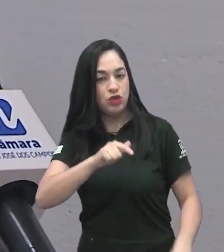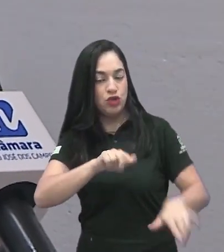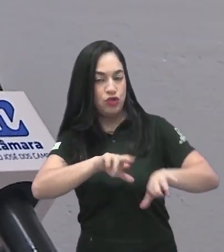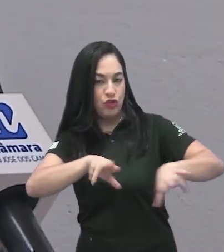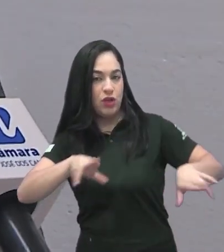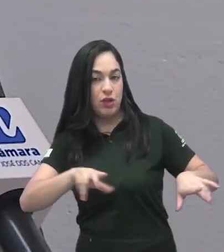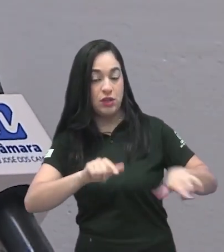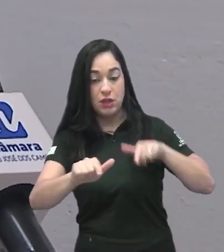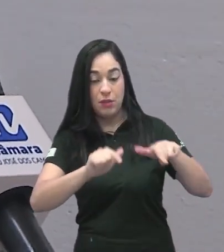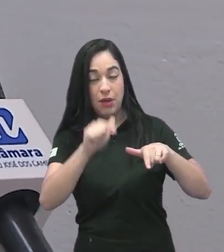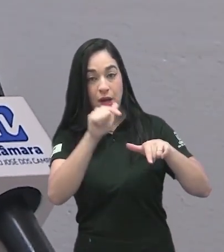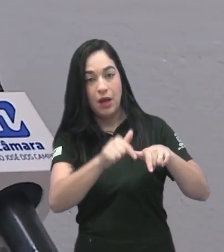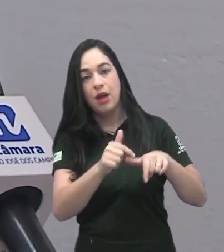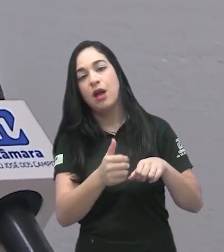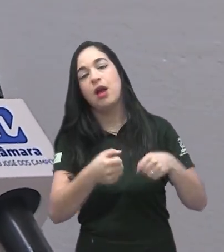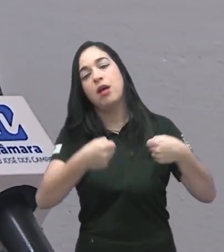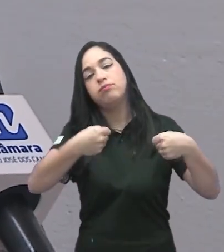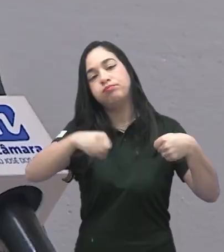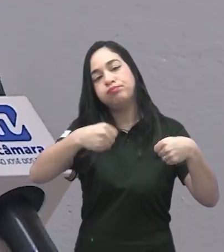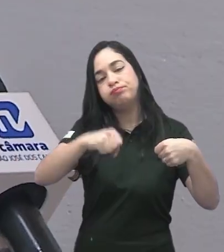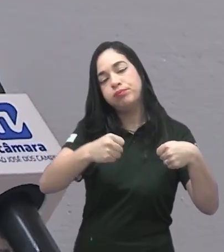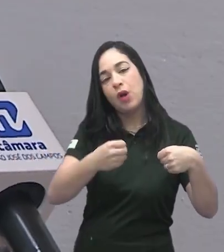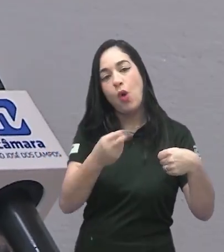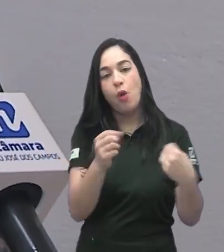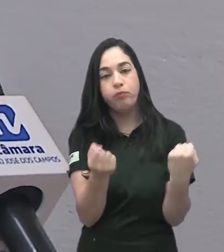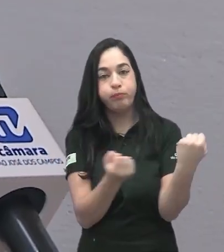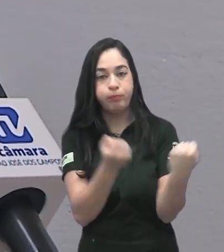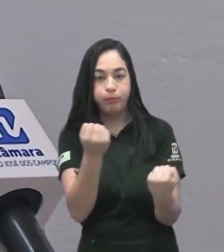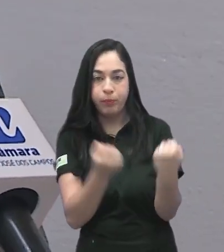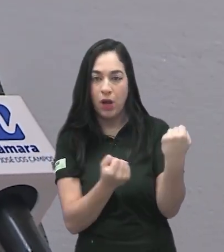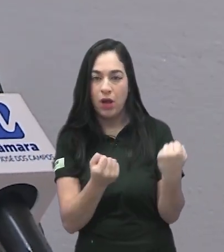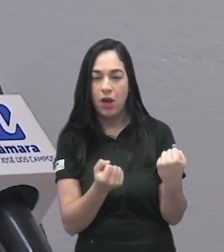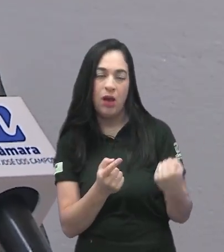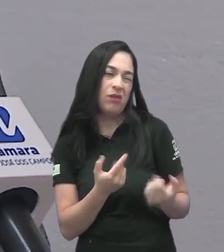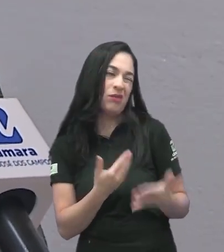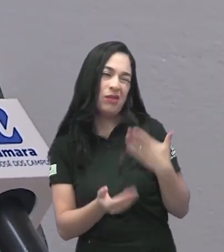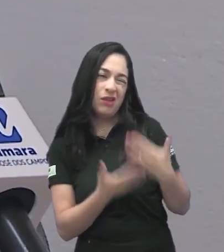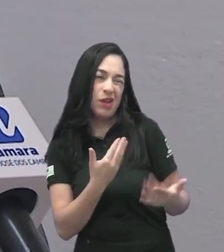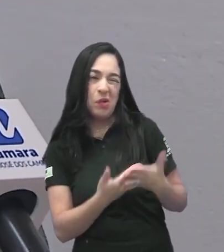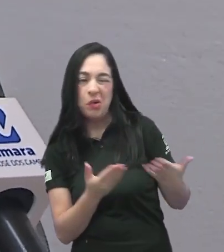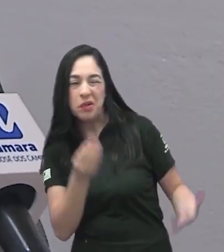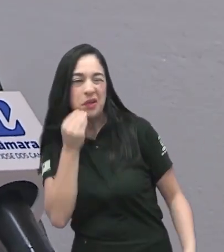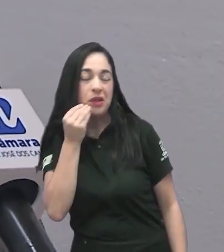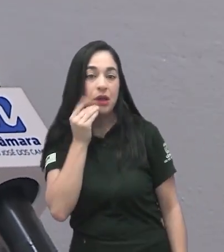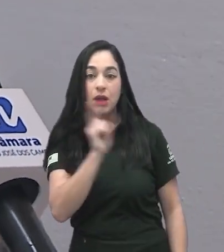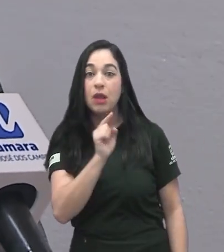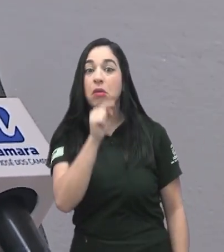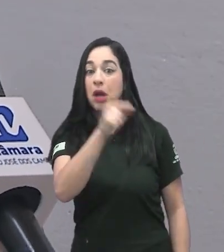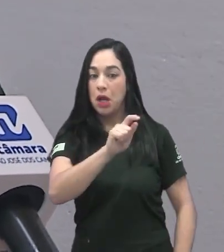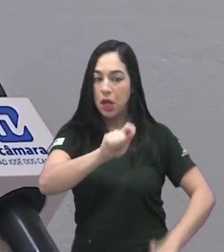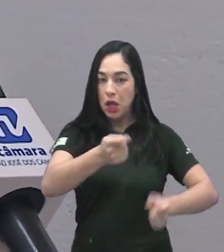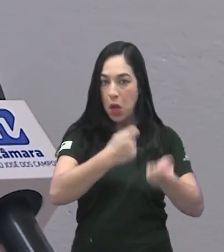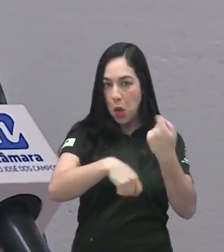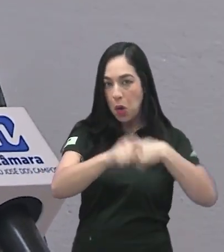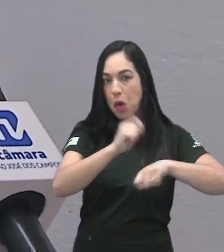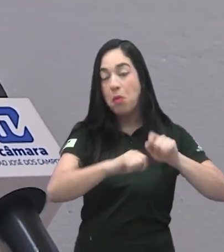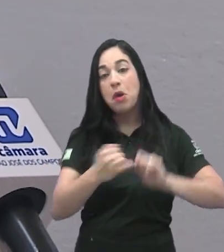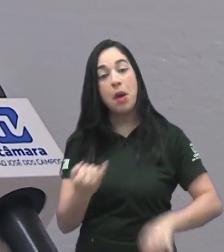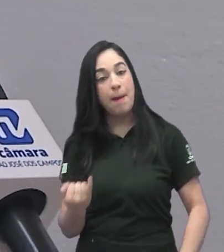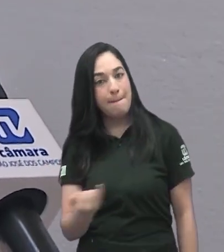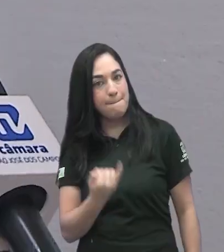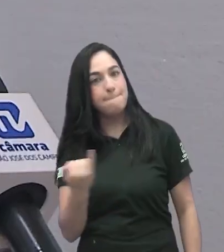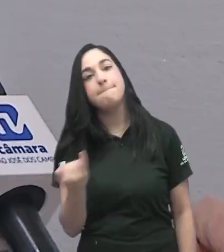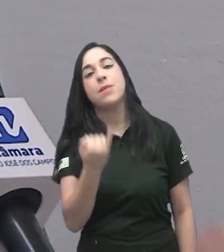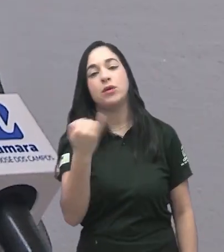como motorista de aplicativo, como piloto de moto de aplicativo, não é mais um bico. Esse é um setor econômico